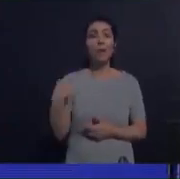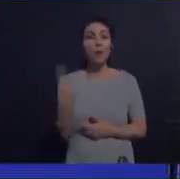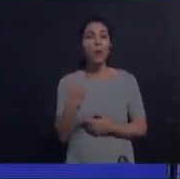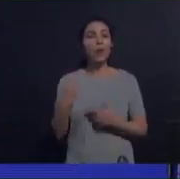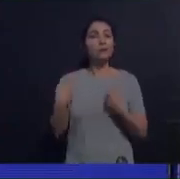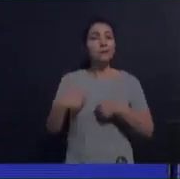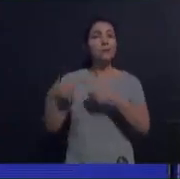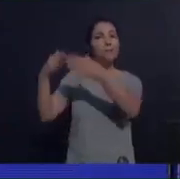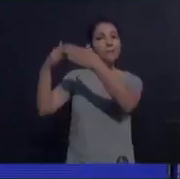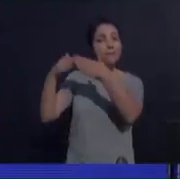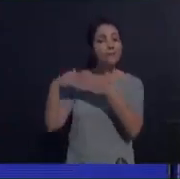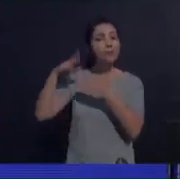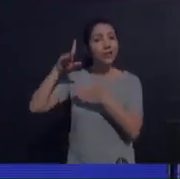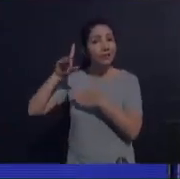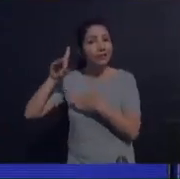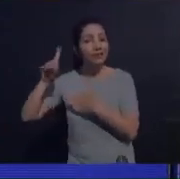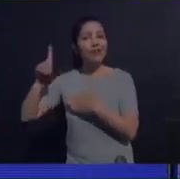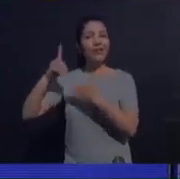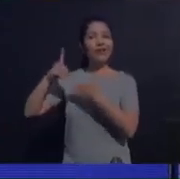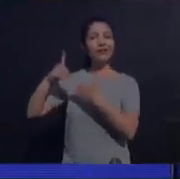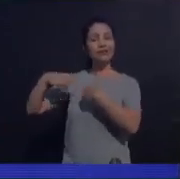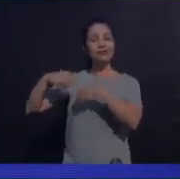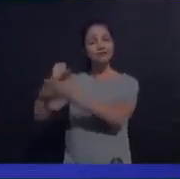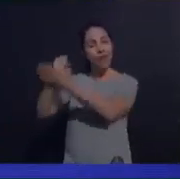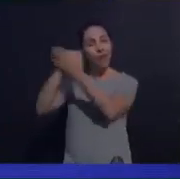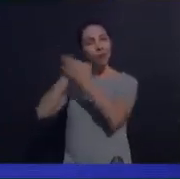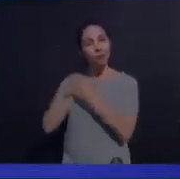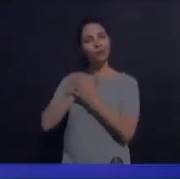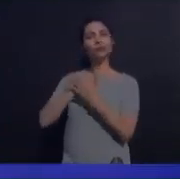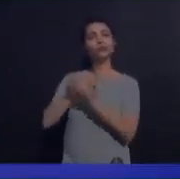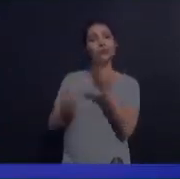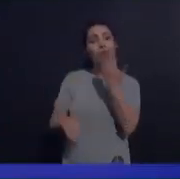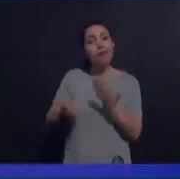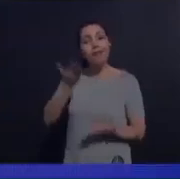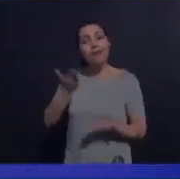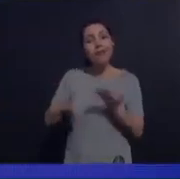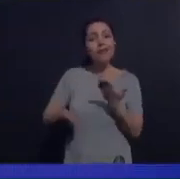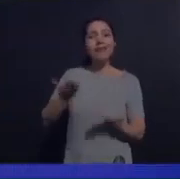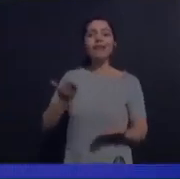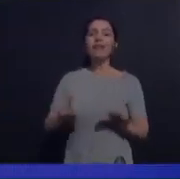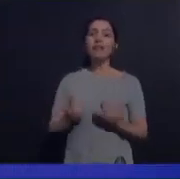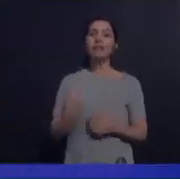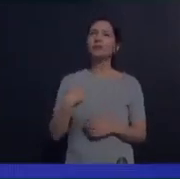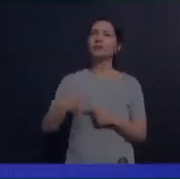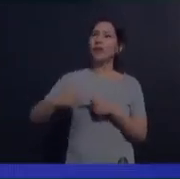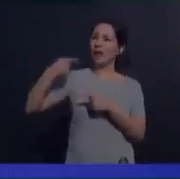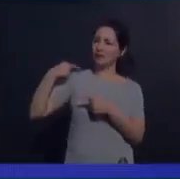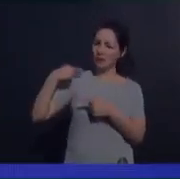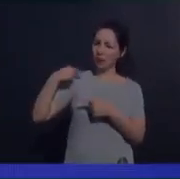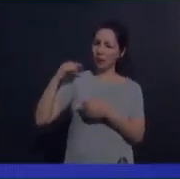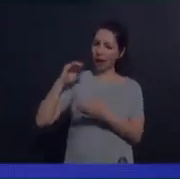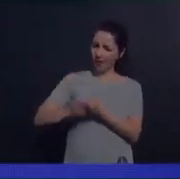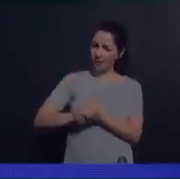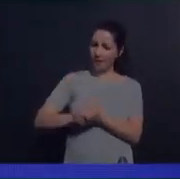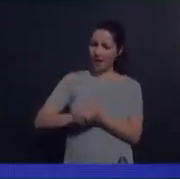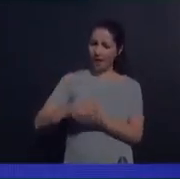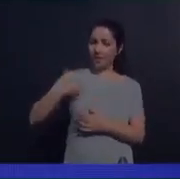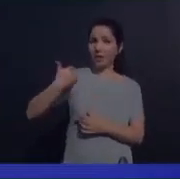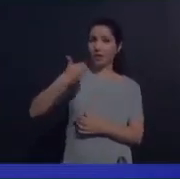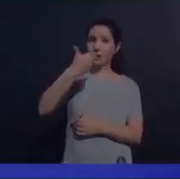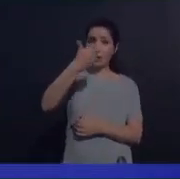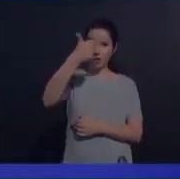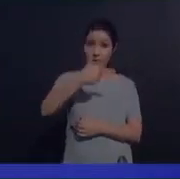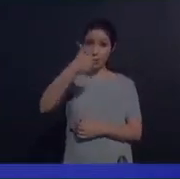para a gente ter o espírito de equilíbrio, gente. Eu me casei muito nova, eu me casei com 21 anos de idade. E